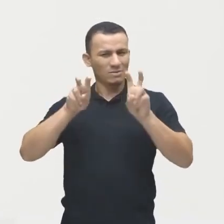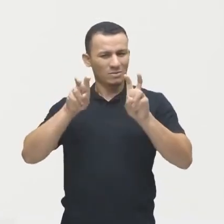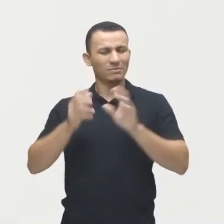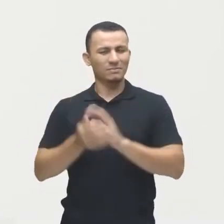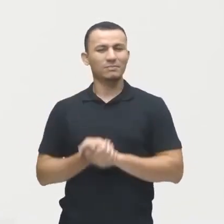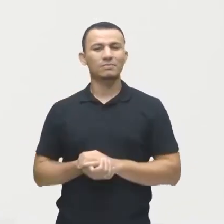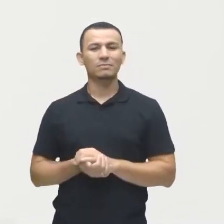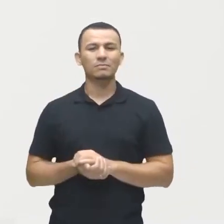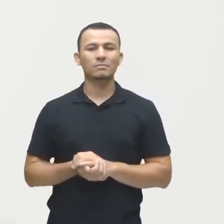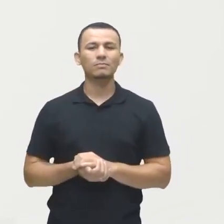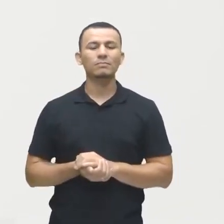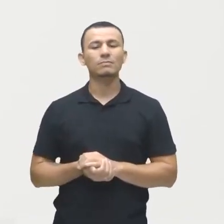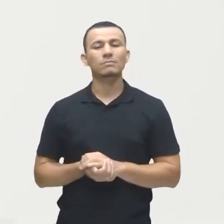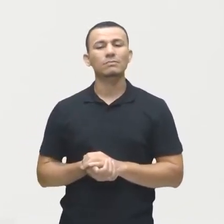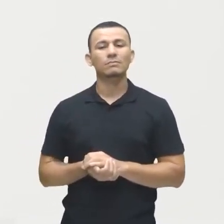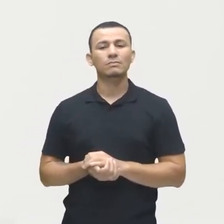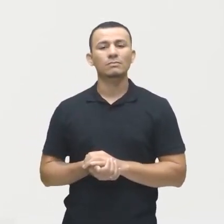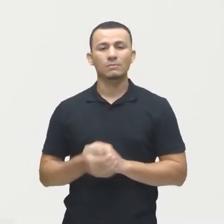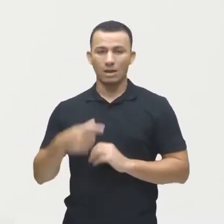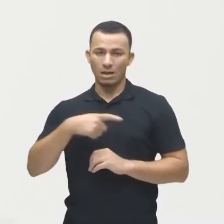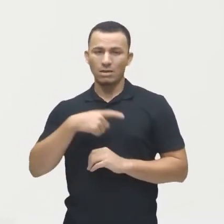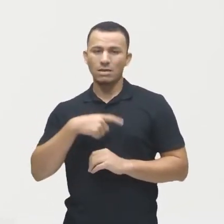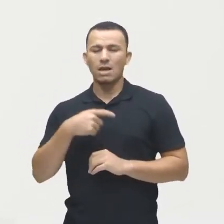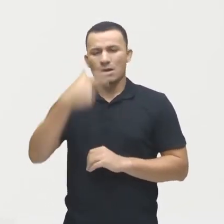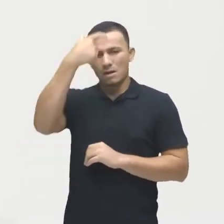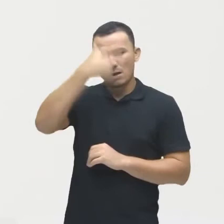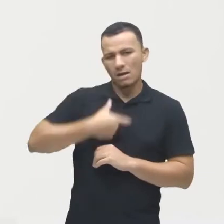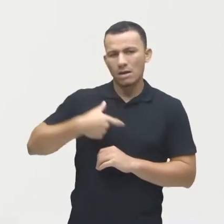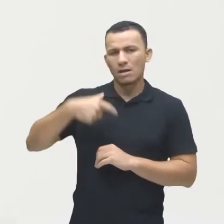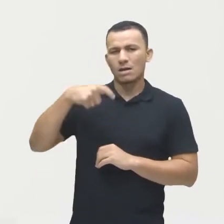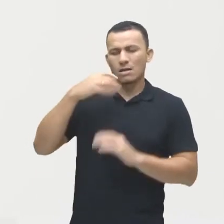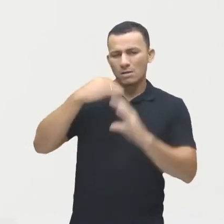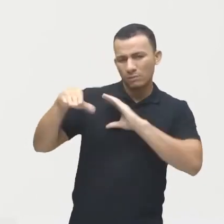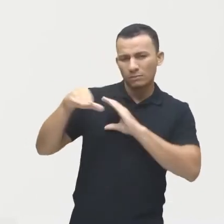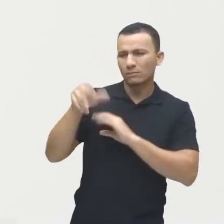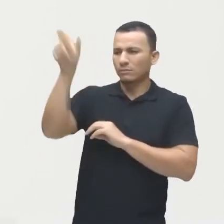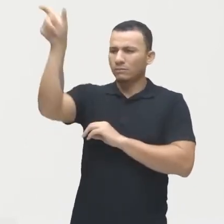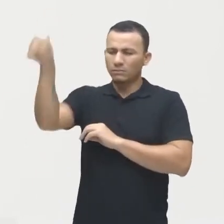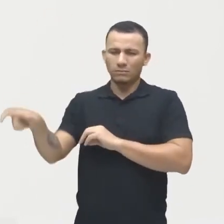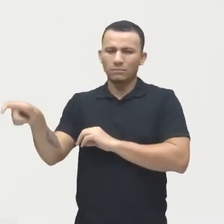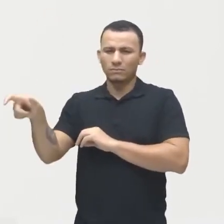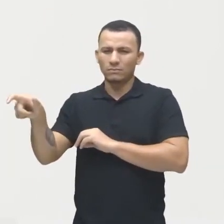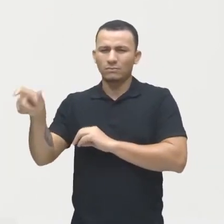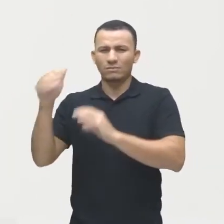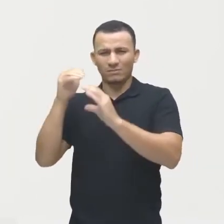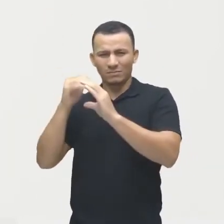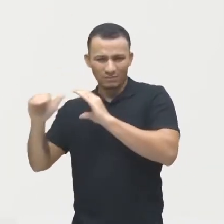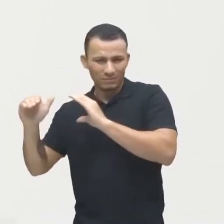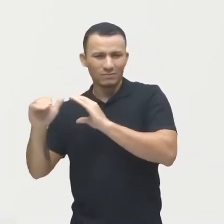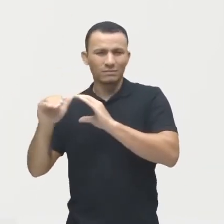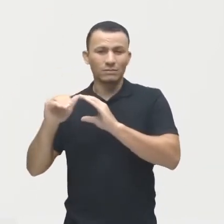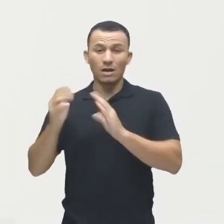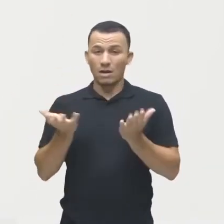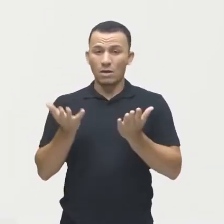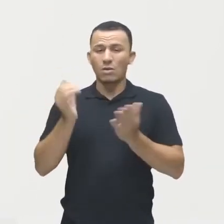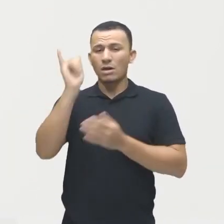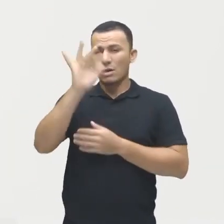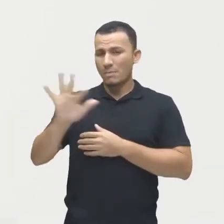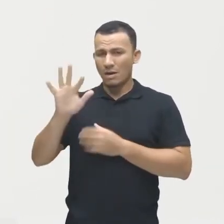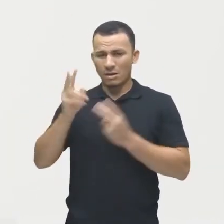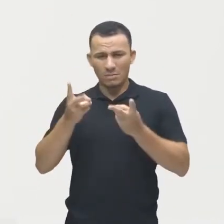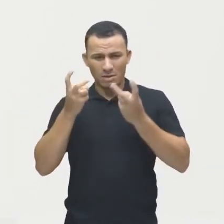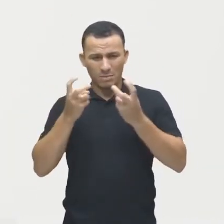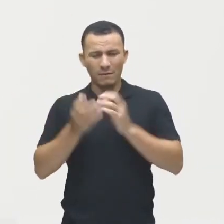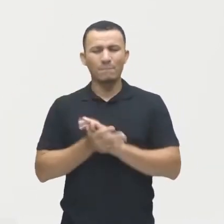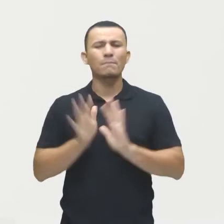teve um receptor, um emissor e aqui. Vamos ver essa imagem aqui também. Quem é o emissor